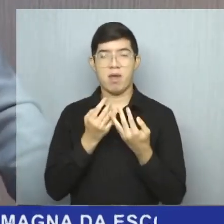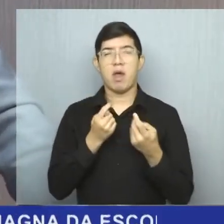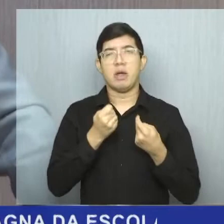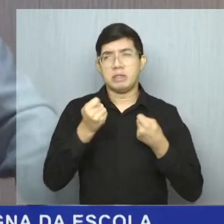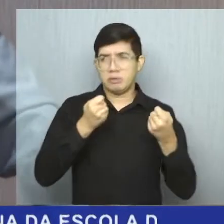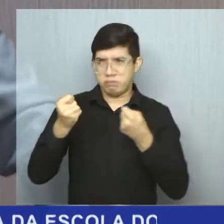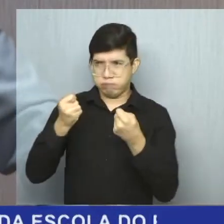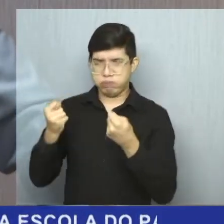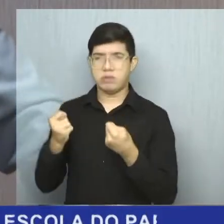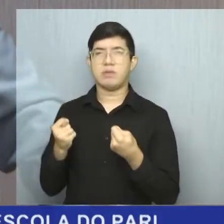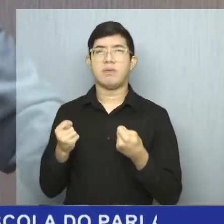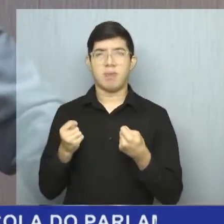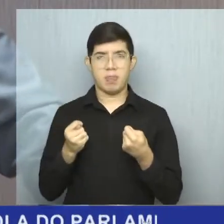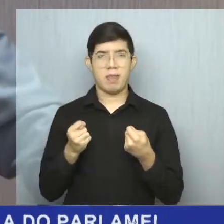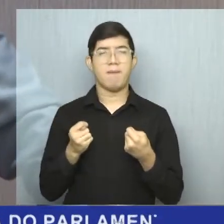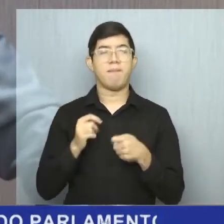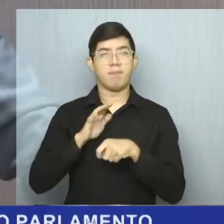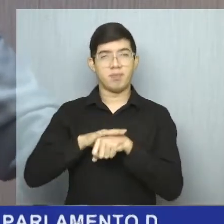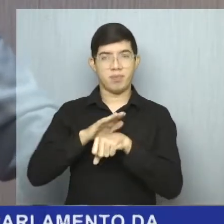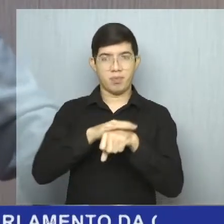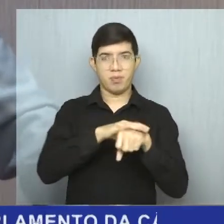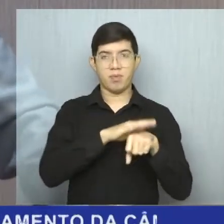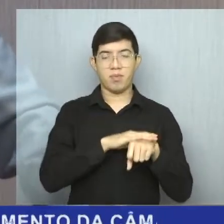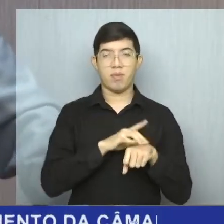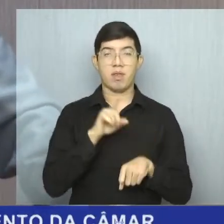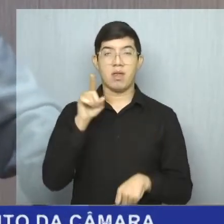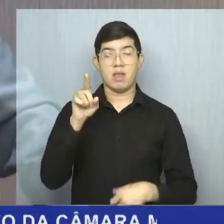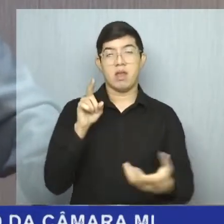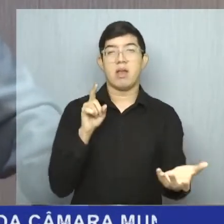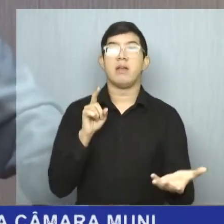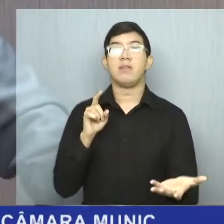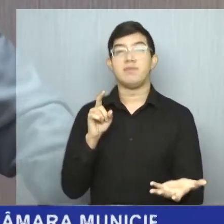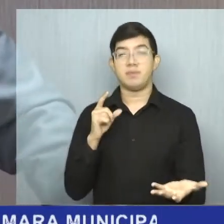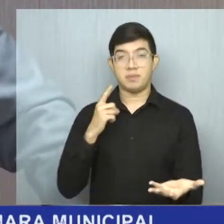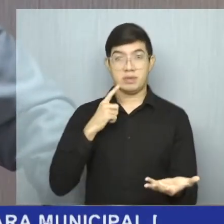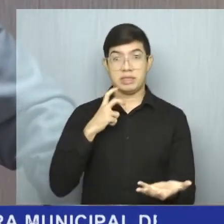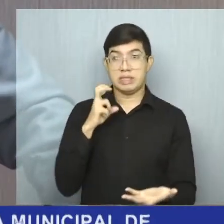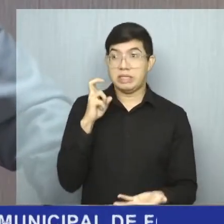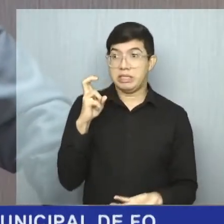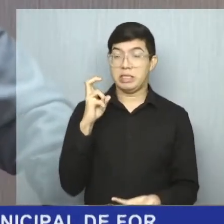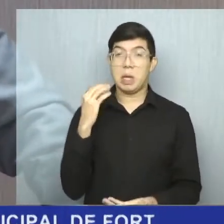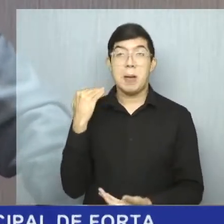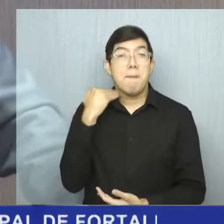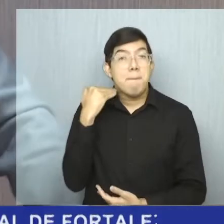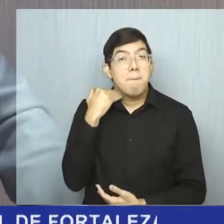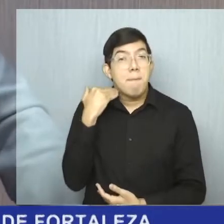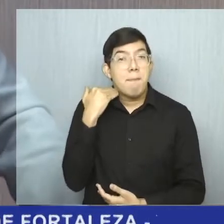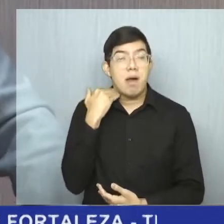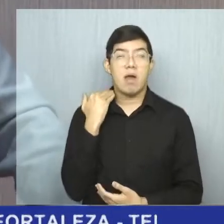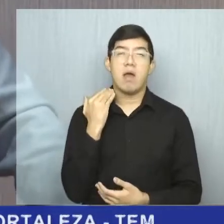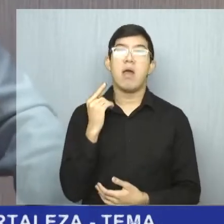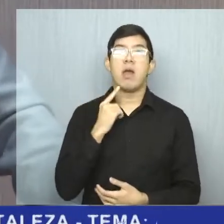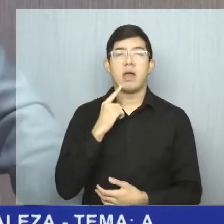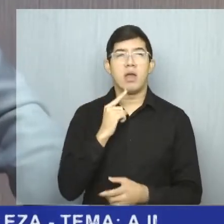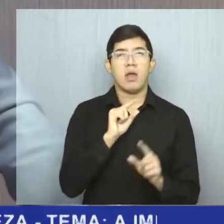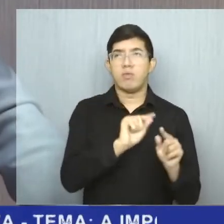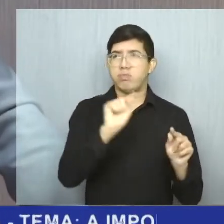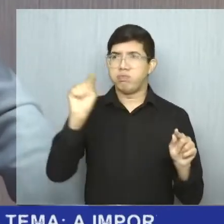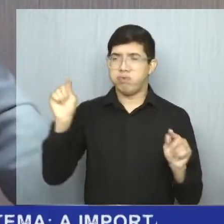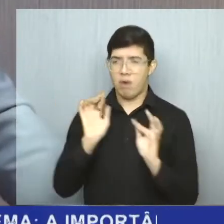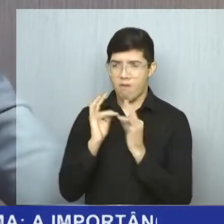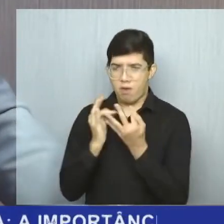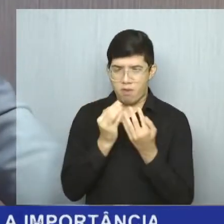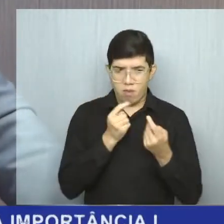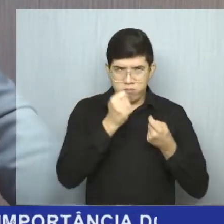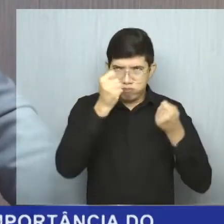85% das transações financeiras estão na mão de 5 bancos, que agora deram-se de entrar na política e comprar todos os institutos de pesquisa